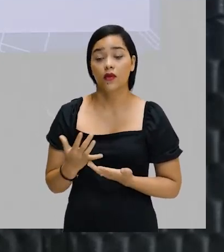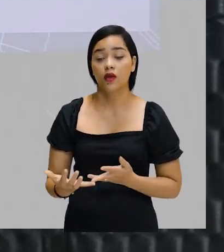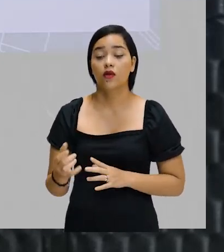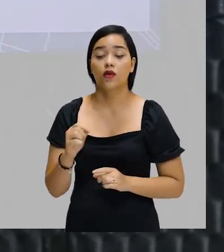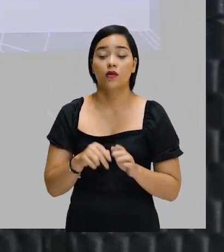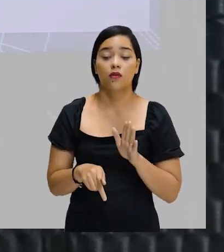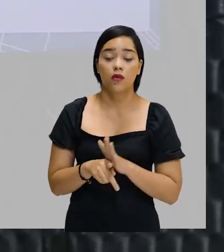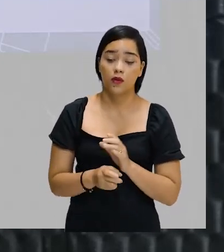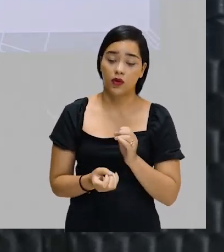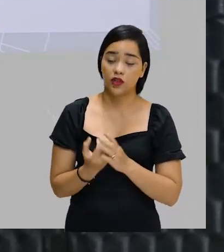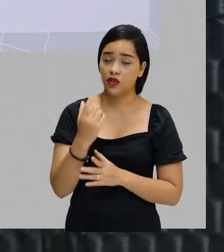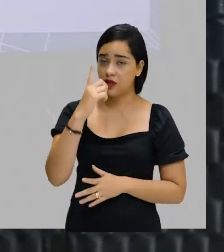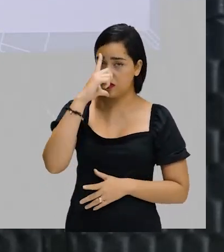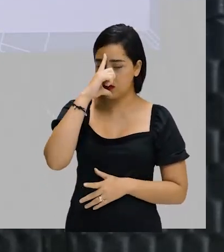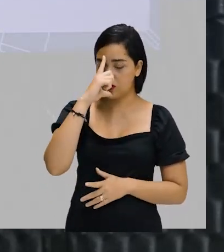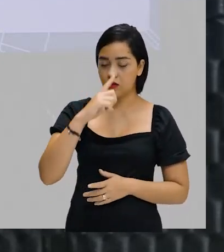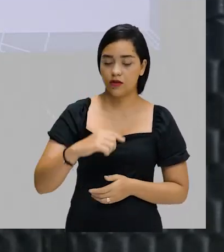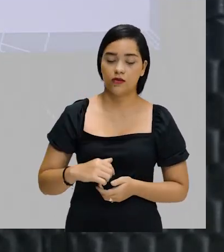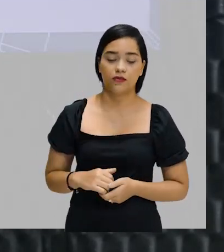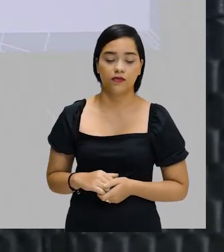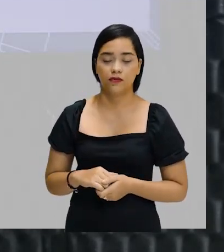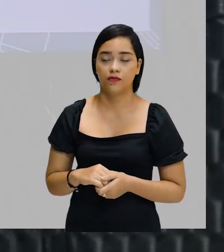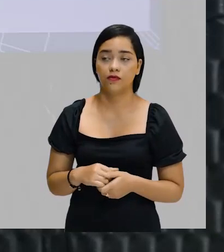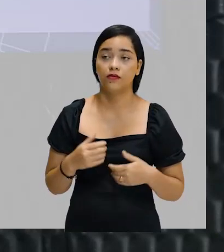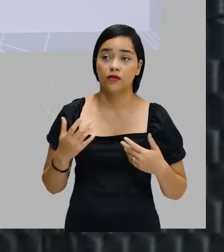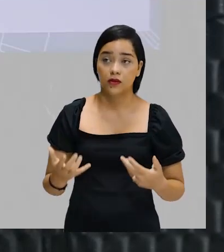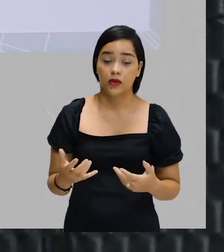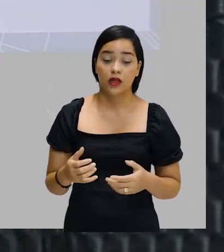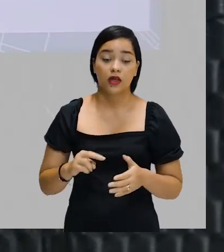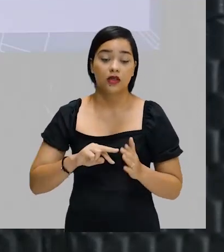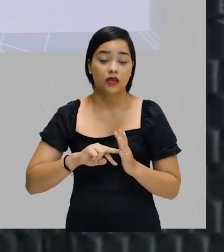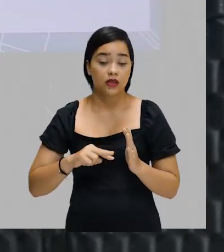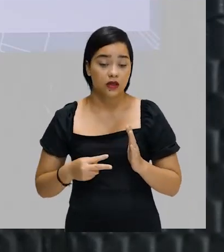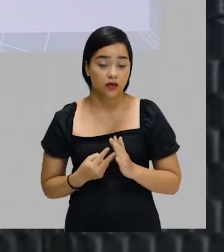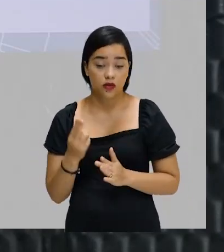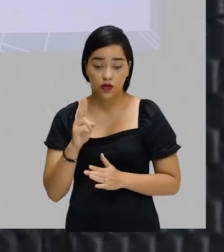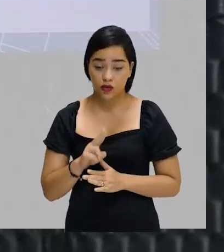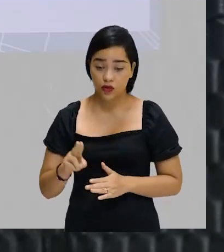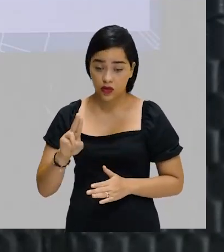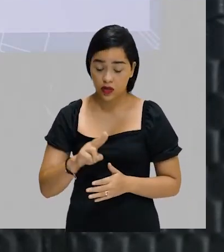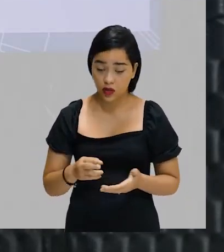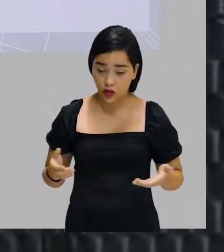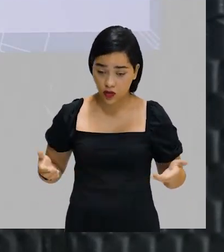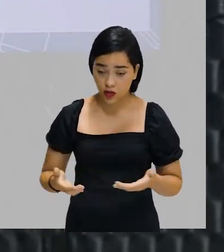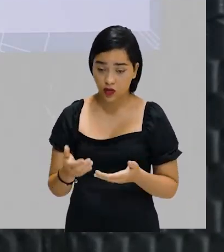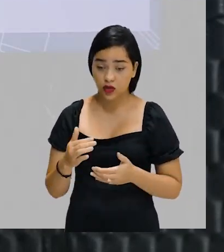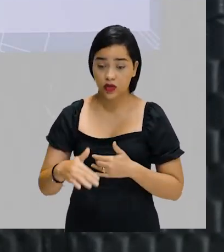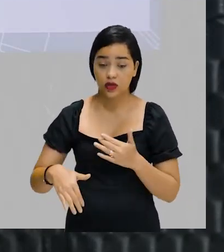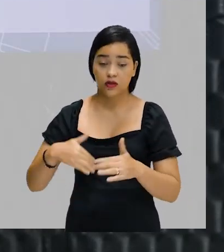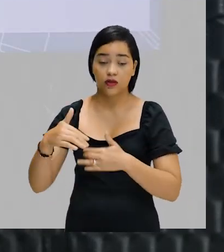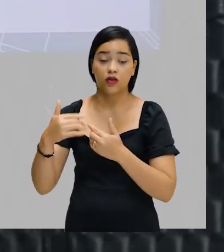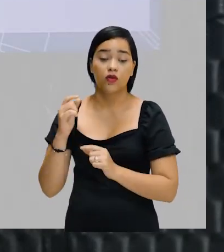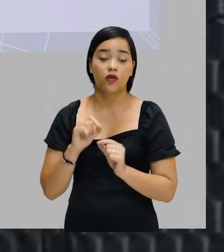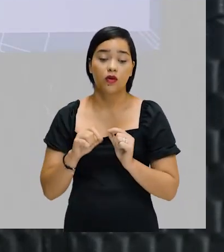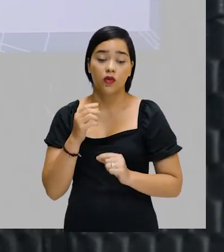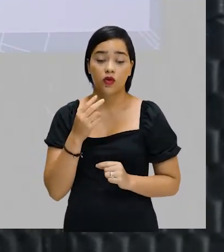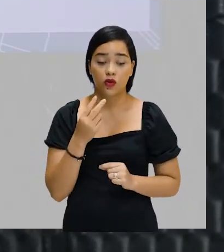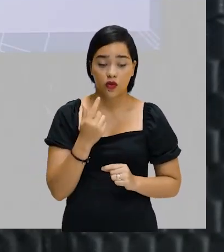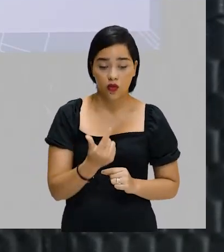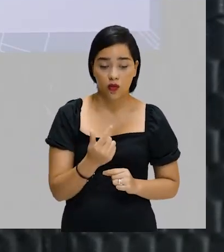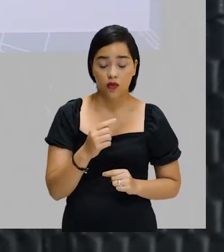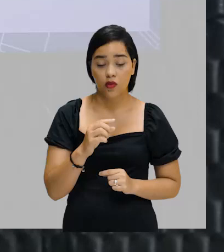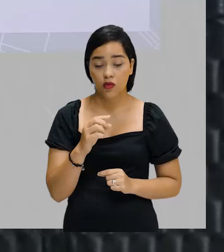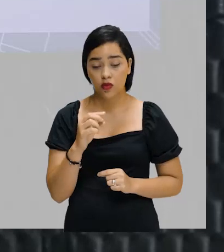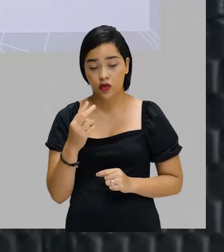normalmente em latim, ok? Esses símbolos usados até hoje são constituídos por